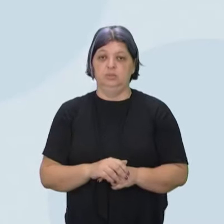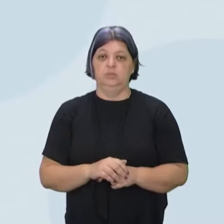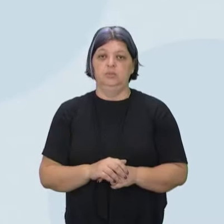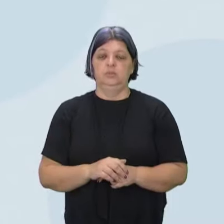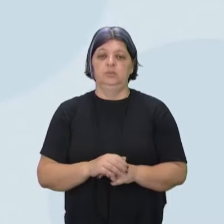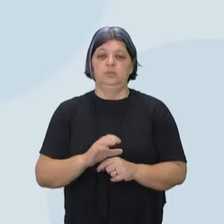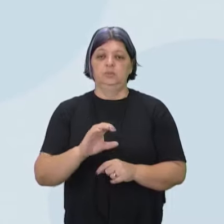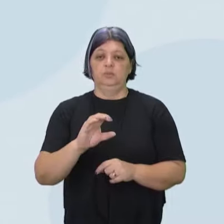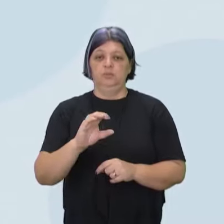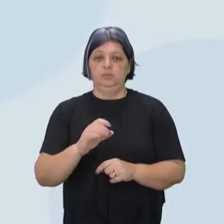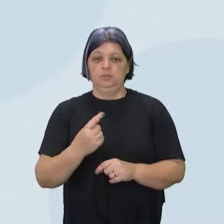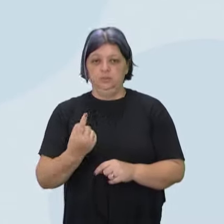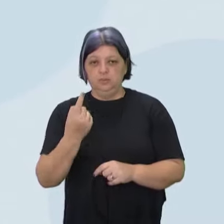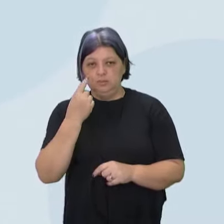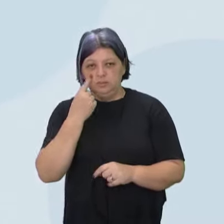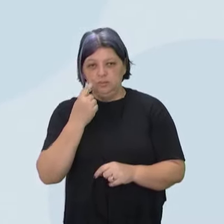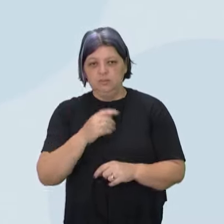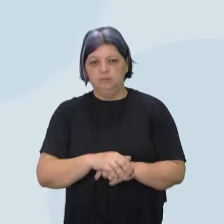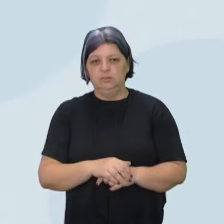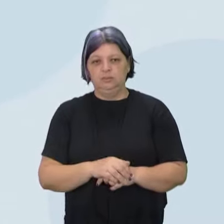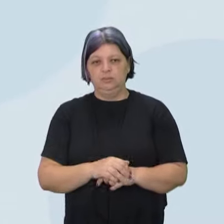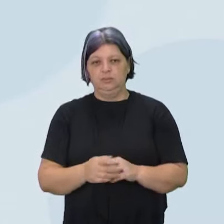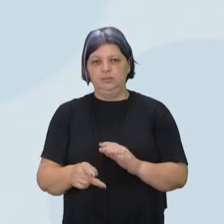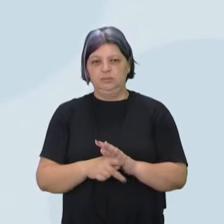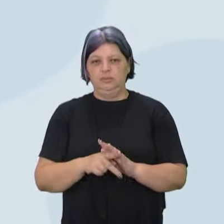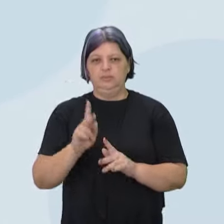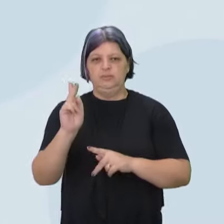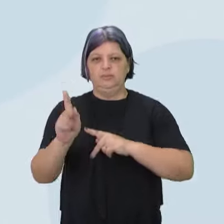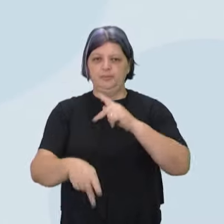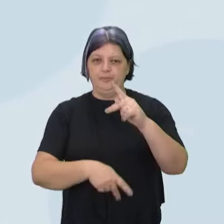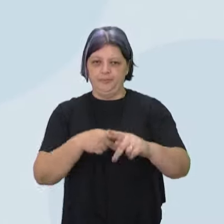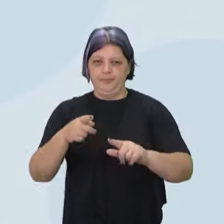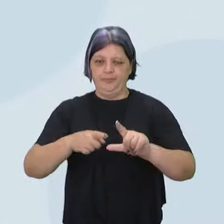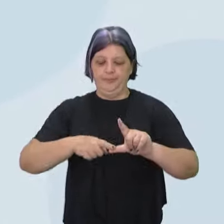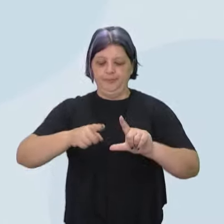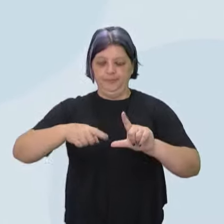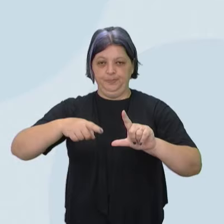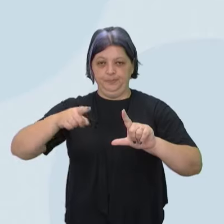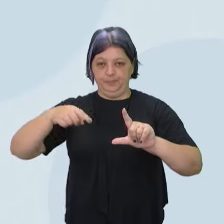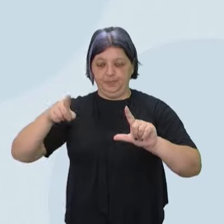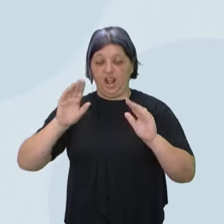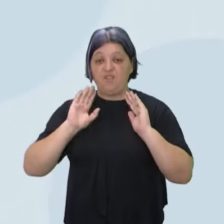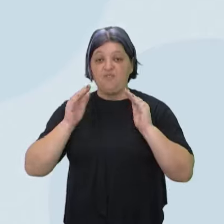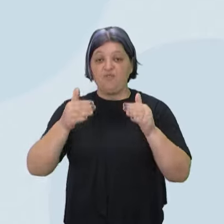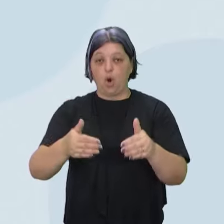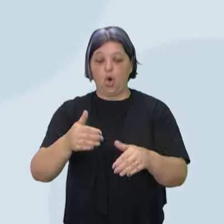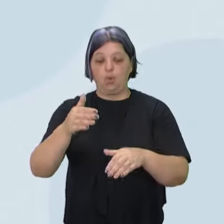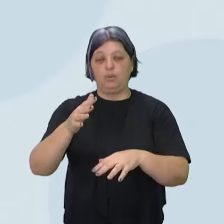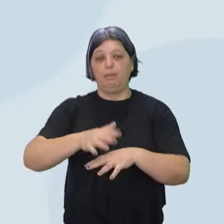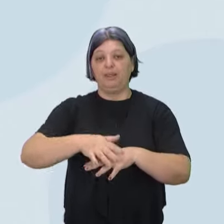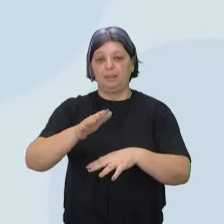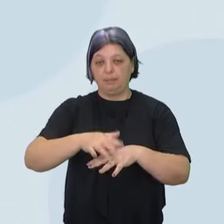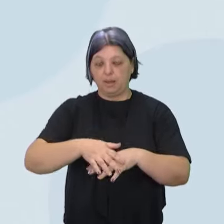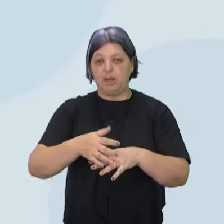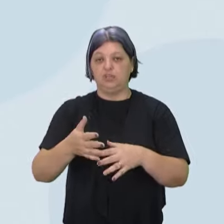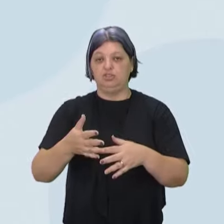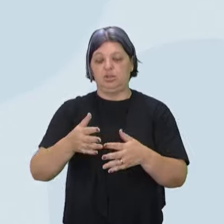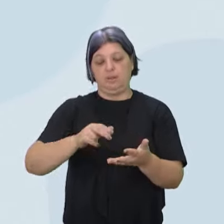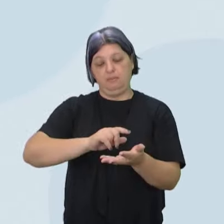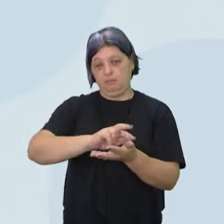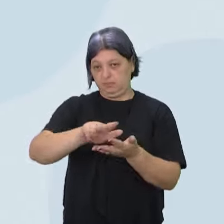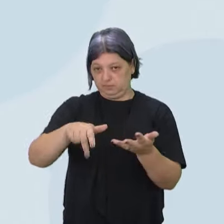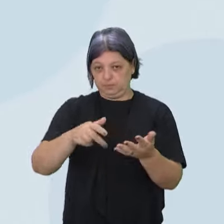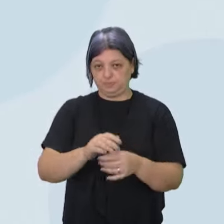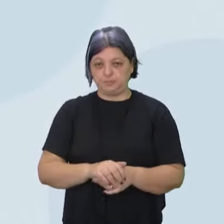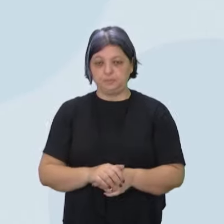1, ele chama-se população em índice, é focado aí mais principalmente na matemática e tudo mais.